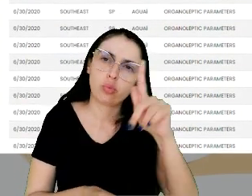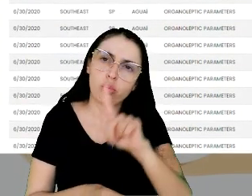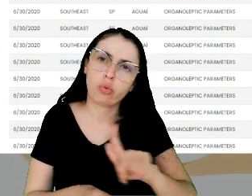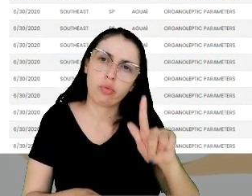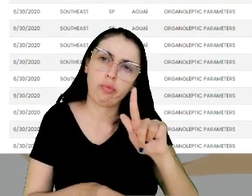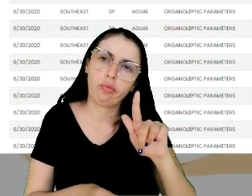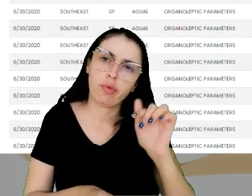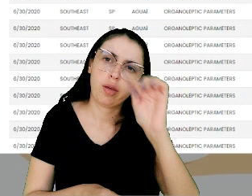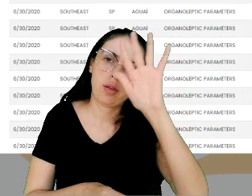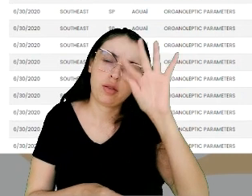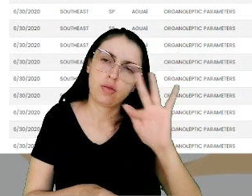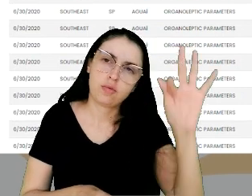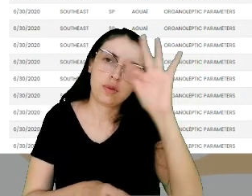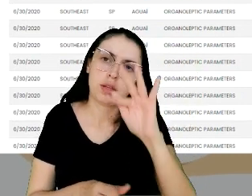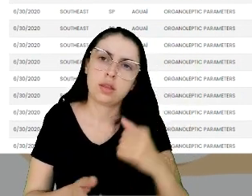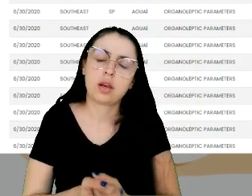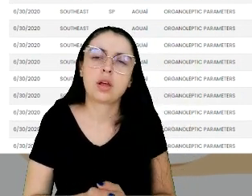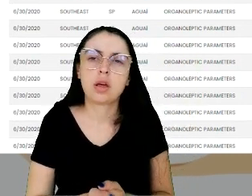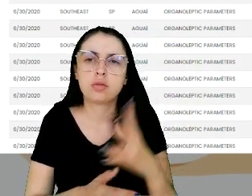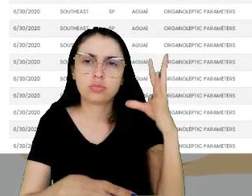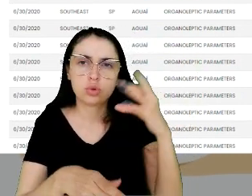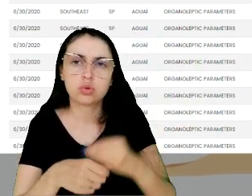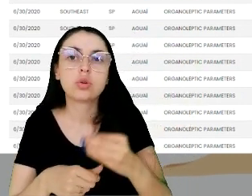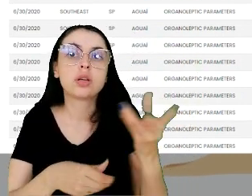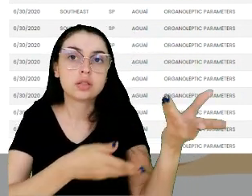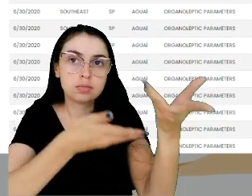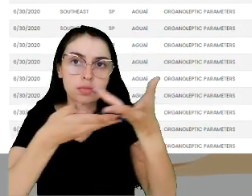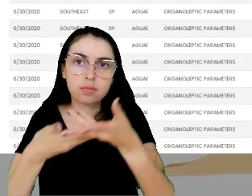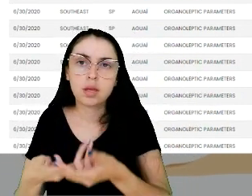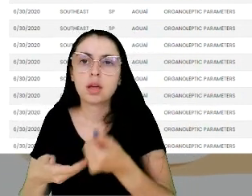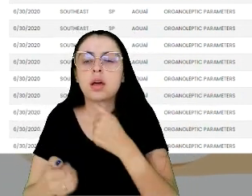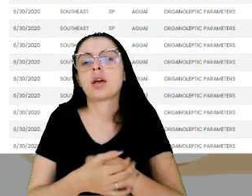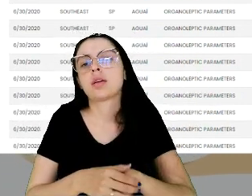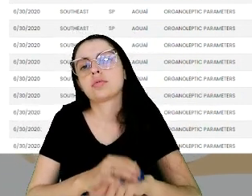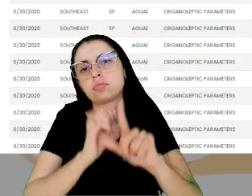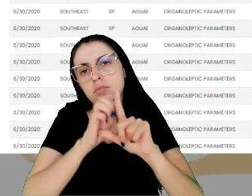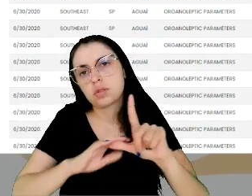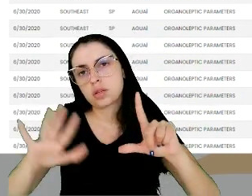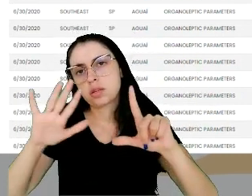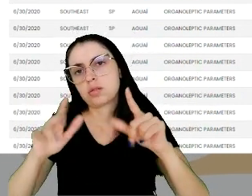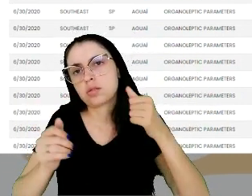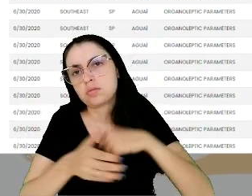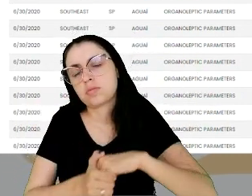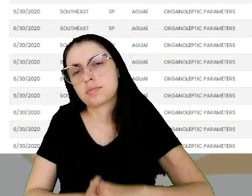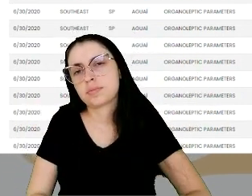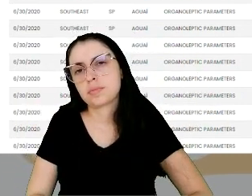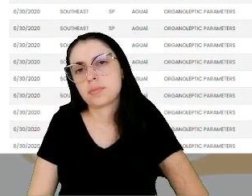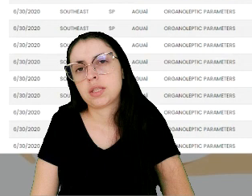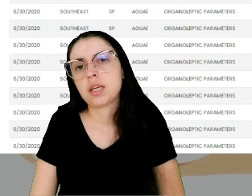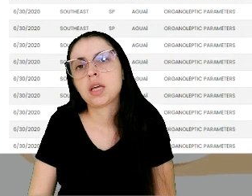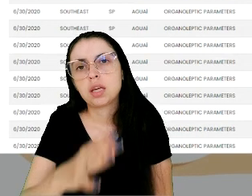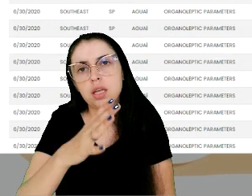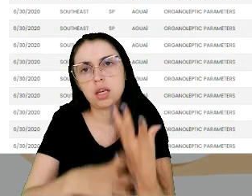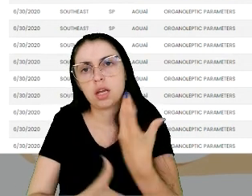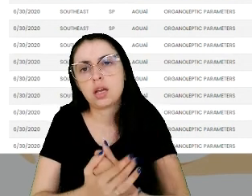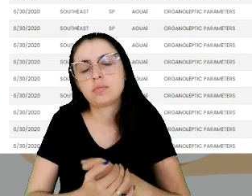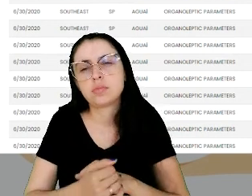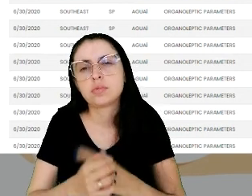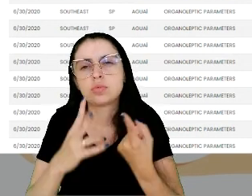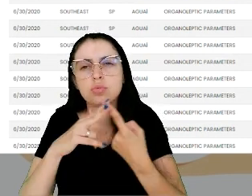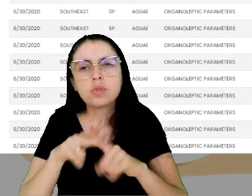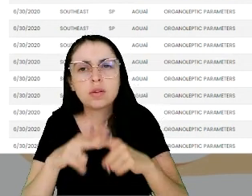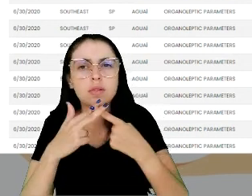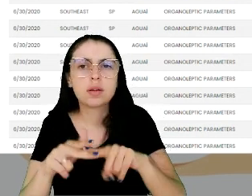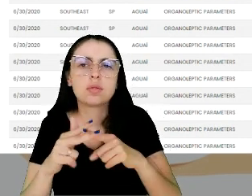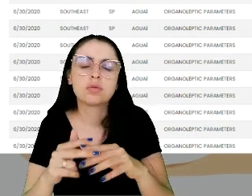do MPF, são dados que nós pegamos lá no portal de dados abertos do governo federal e criamos essa ferramenta, que é uma ferramenta